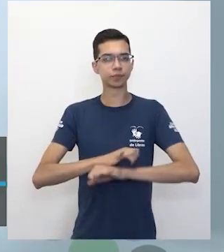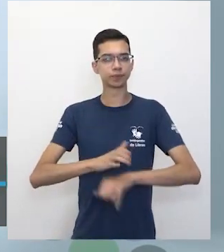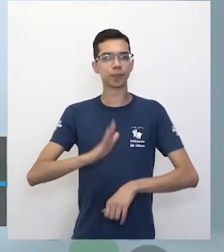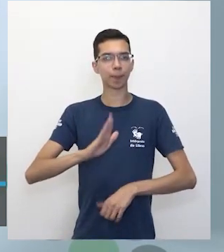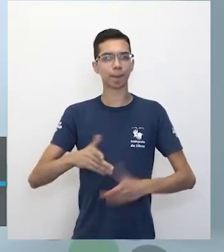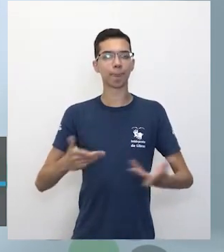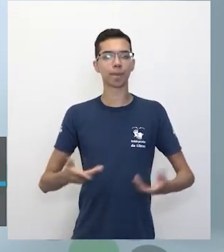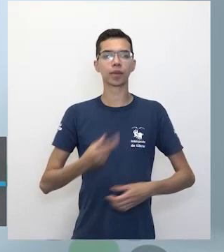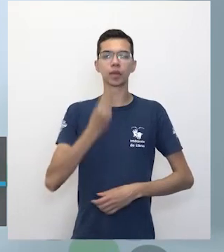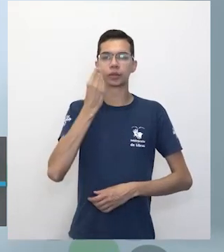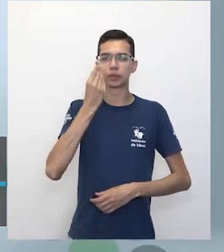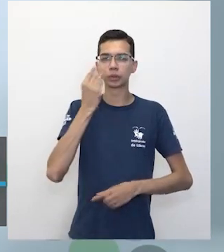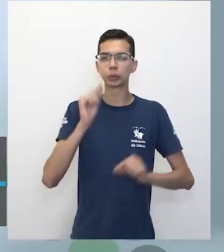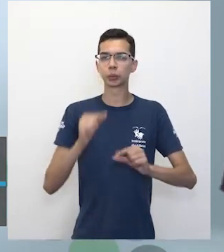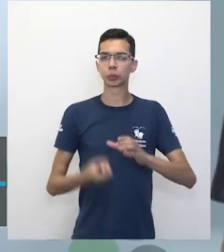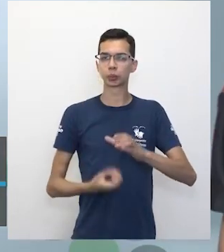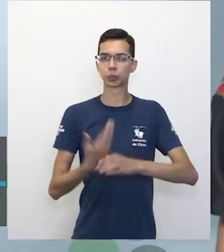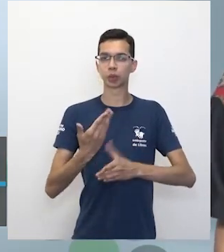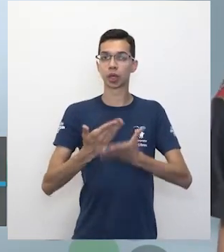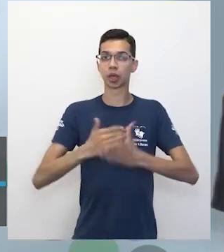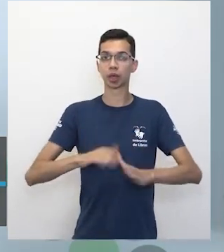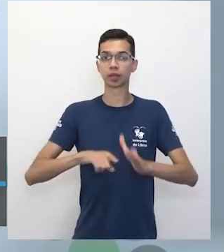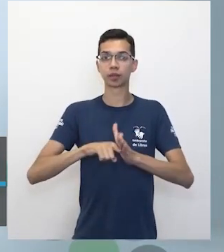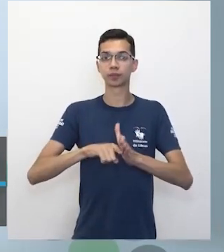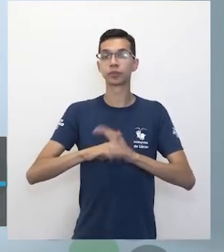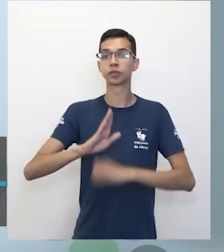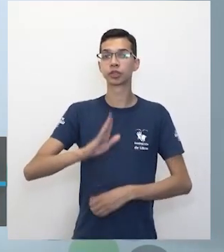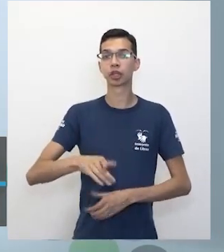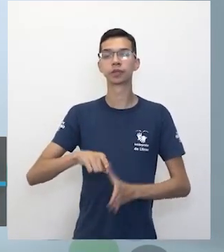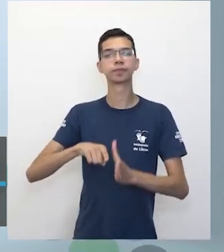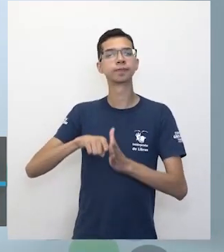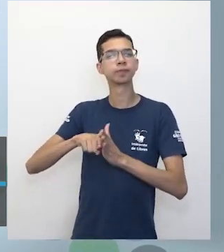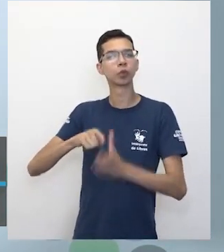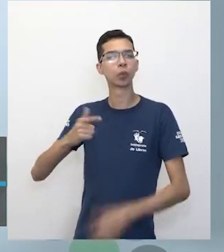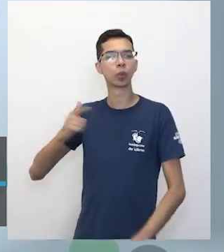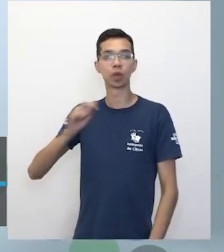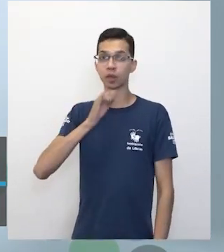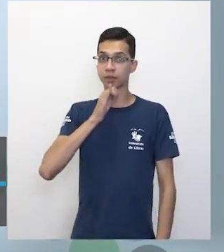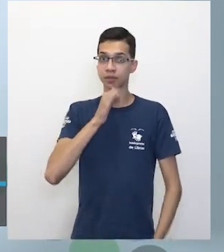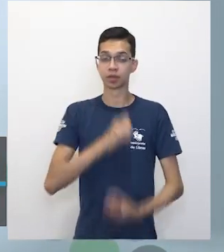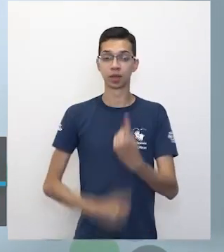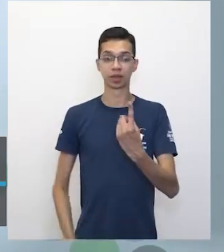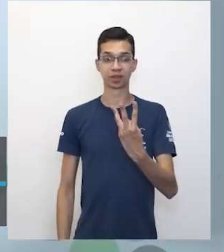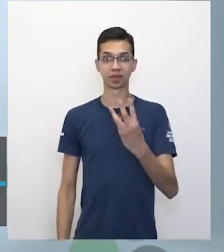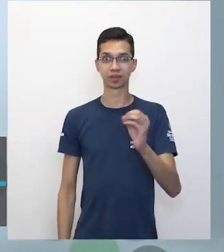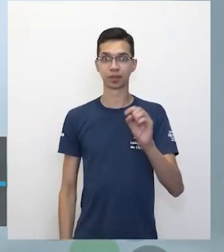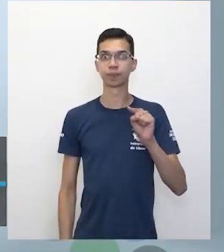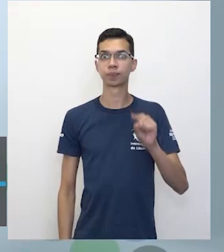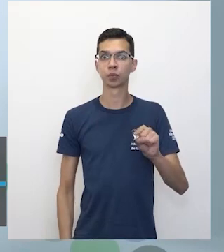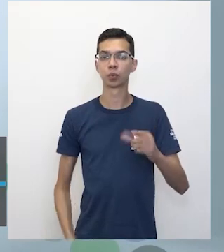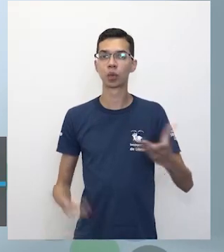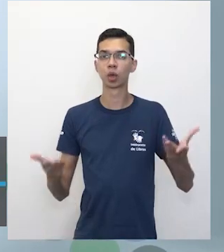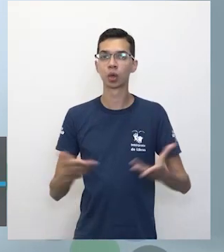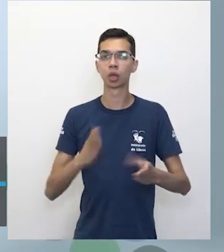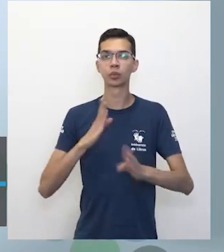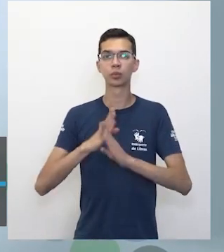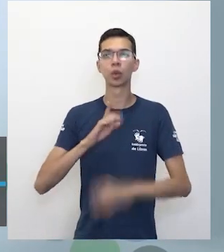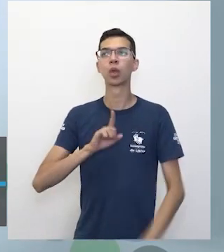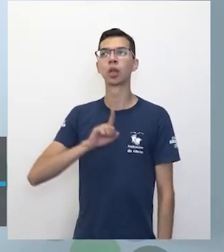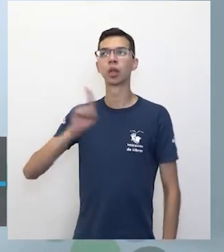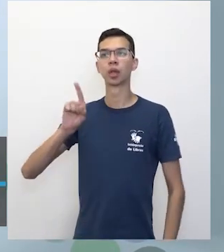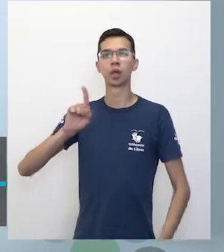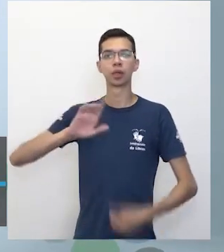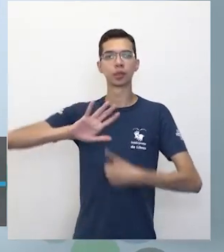reconstrói todo um arcabouço de pesquisas e vai atrás daquela... Olha, por exemplo, tem 130 mil anos agora em Los Angeles, descobriram alguma coisa.